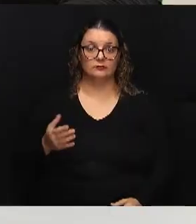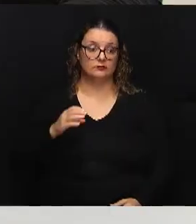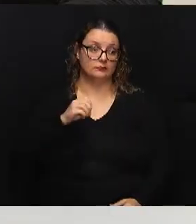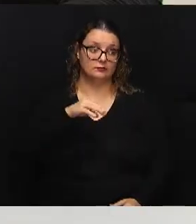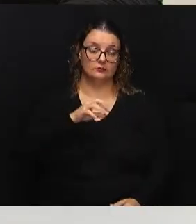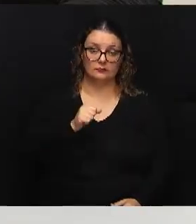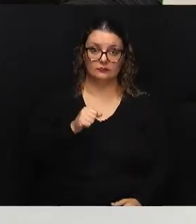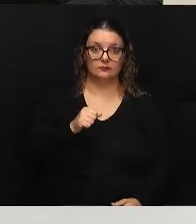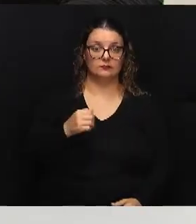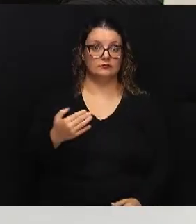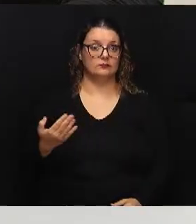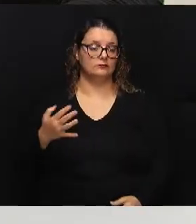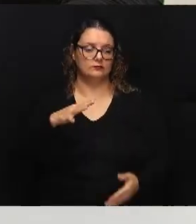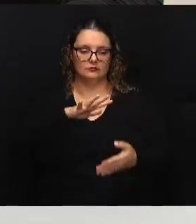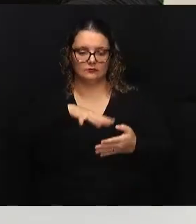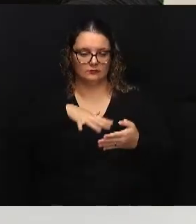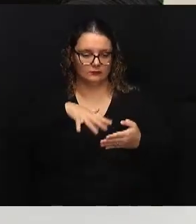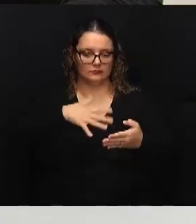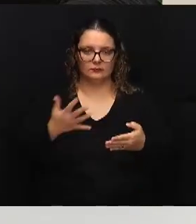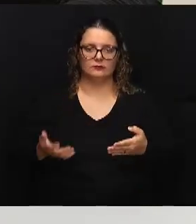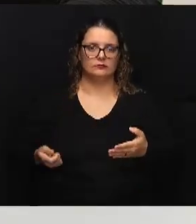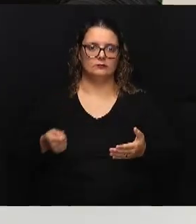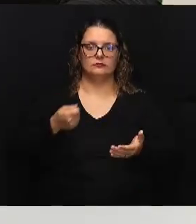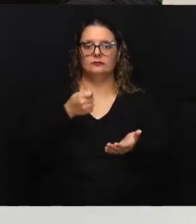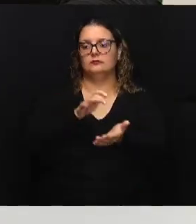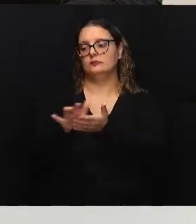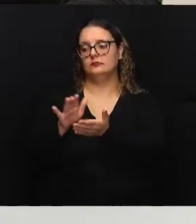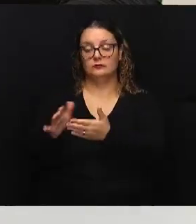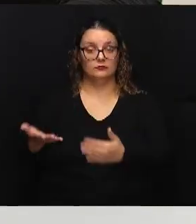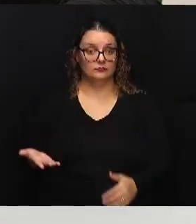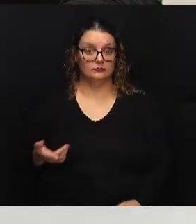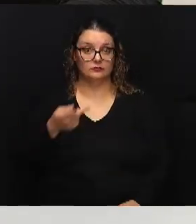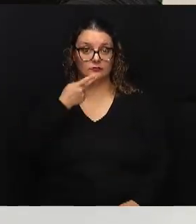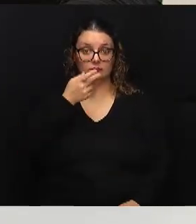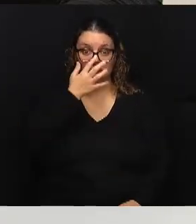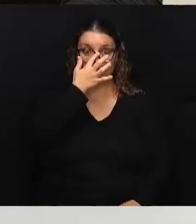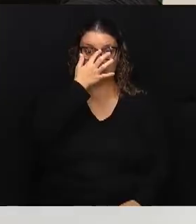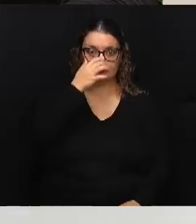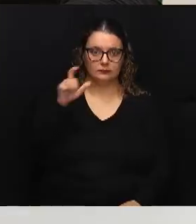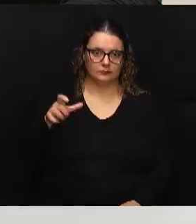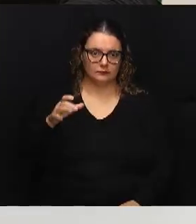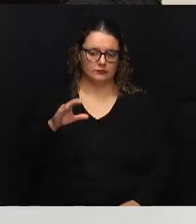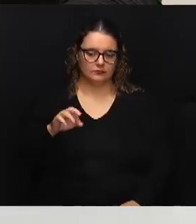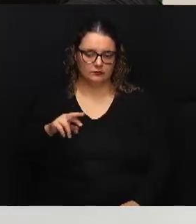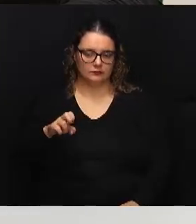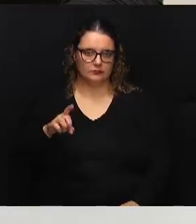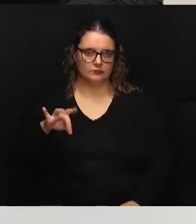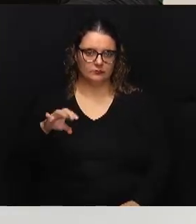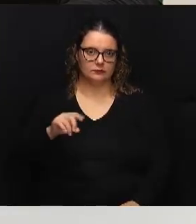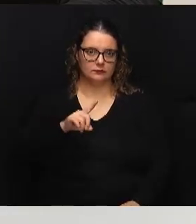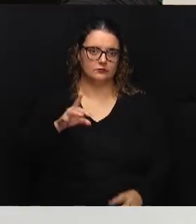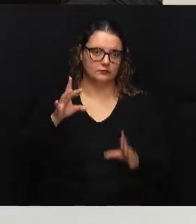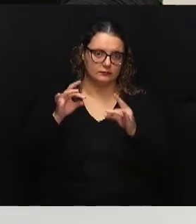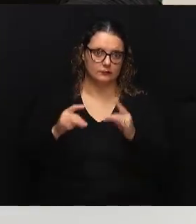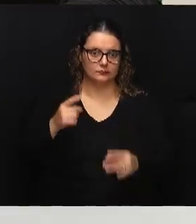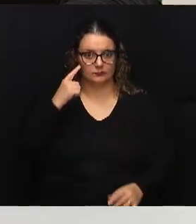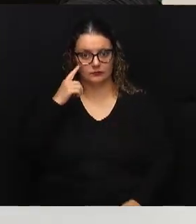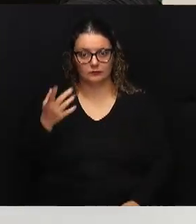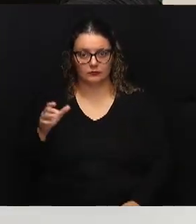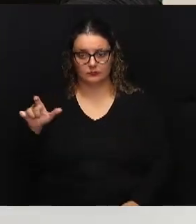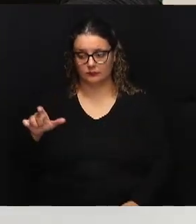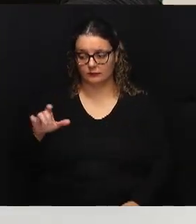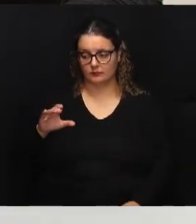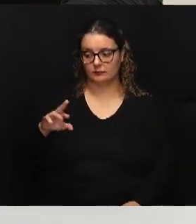determinado boleto, ou um determinado gasto. Eu falei aqui dos cartões de crédito, mas eu não detalhei essa ideia. O cartão de crédito ele